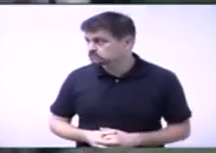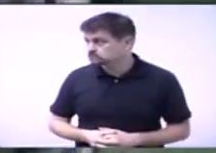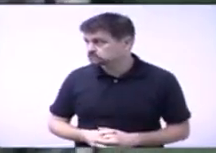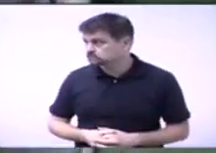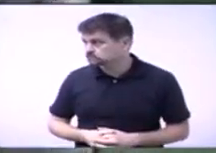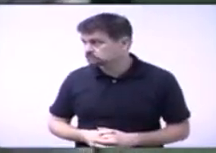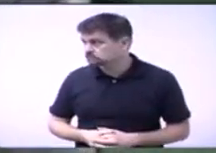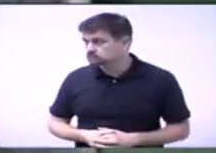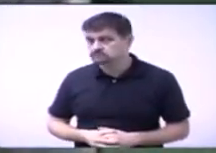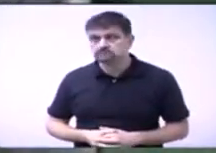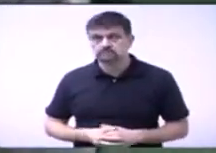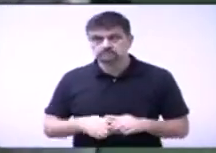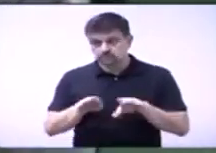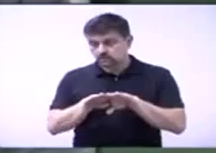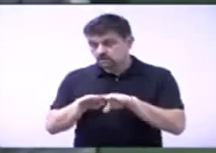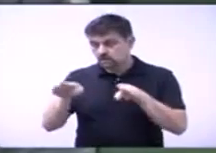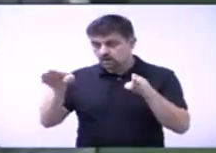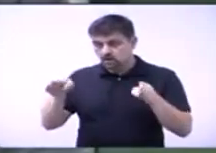do PIR.